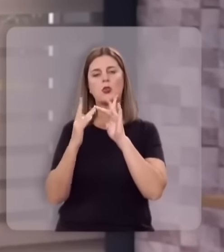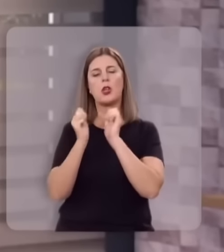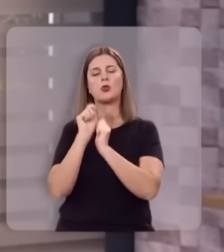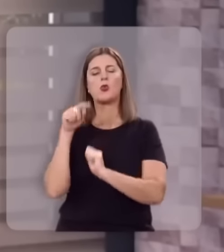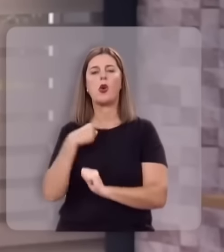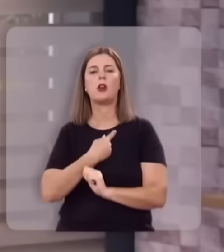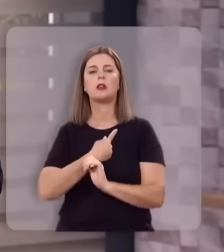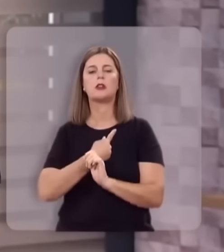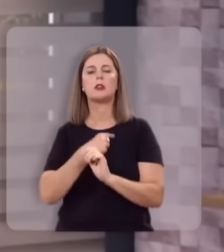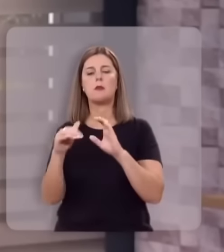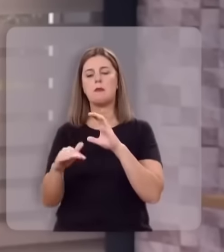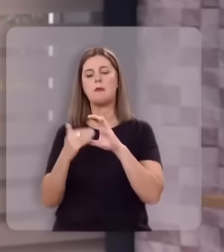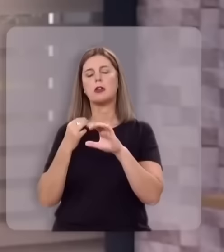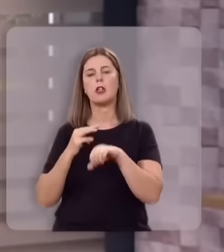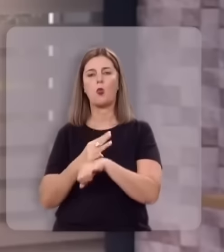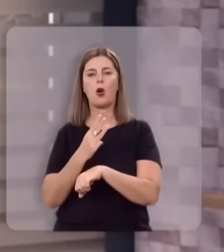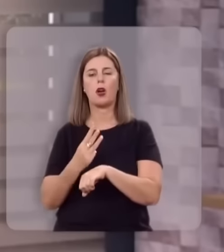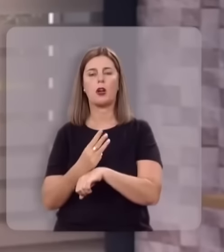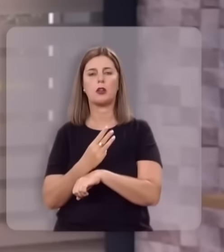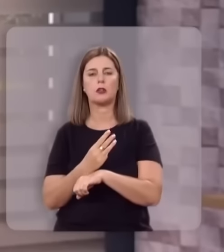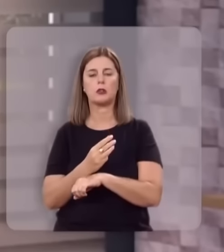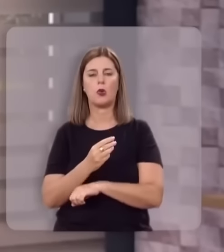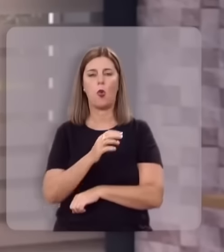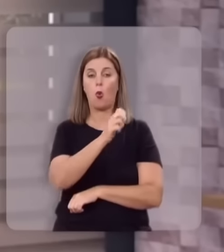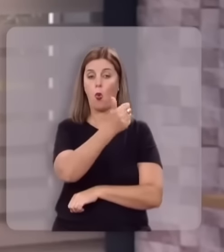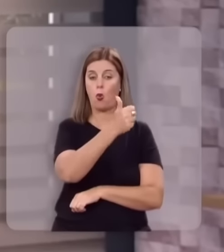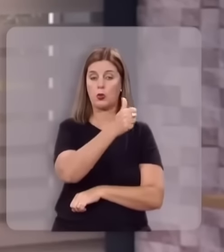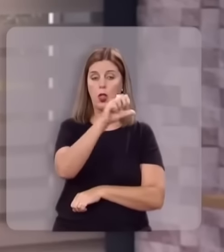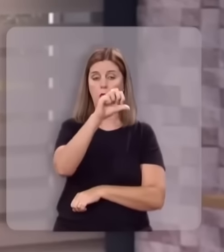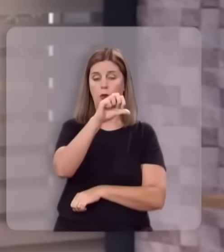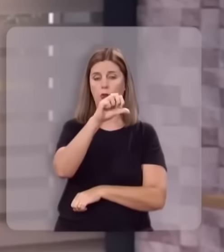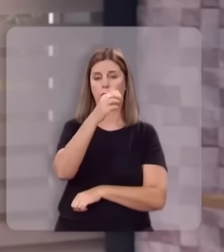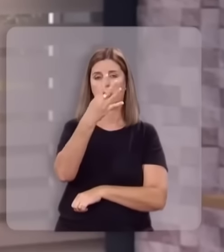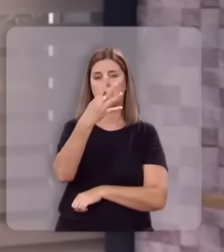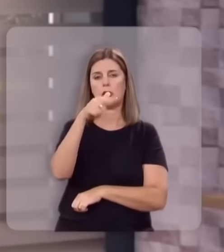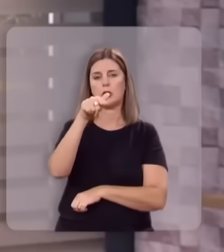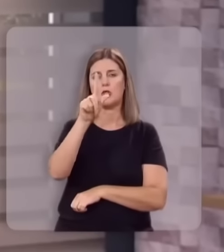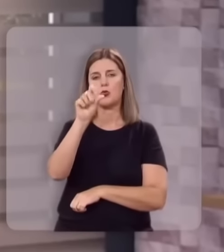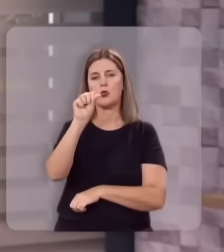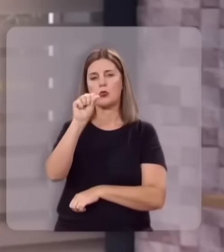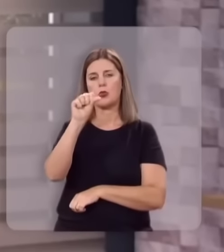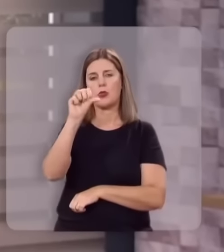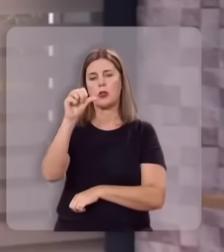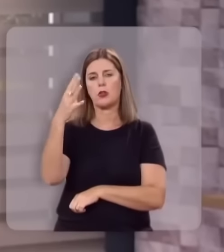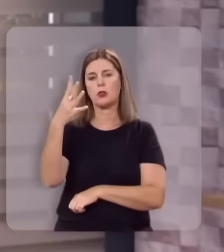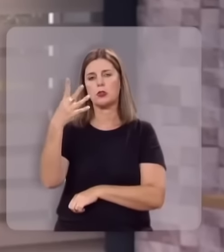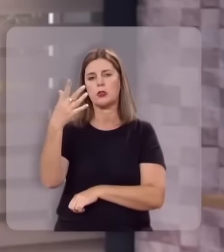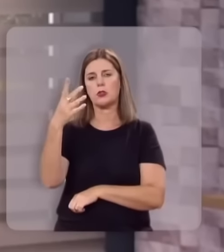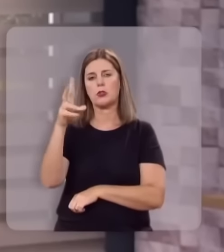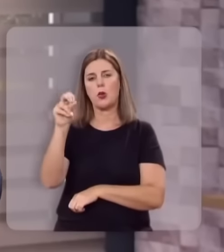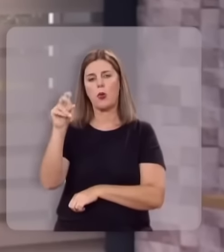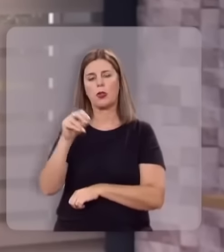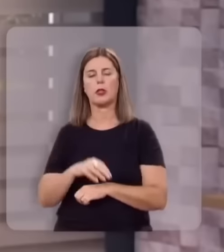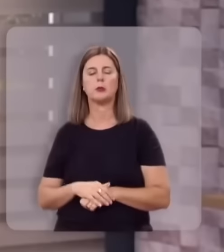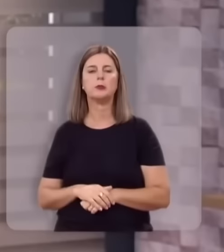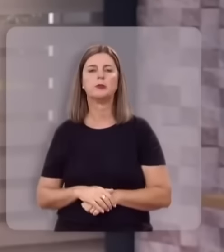contato com conosco enviando um WhatsApp para o código diária 11947 188